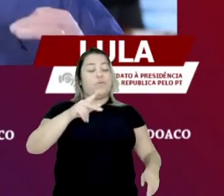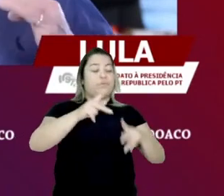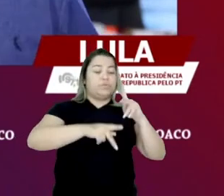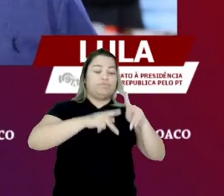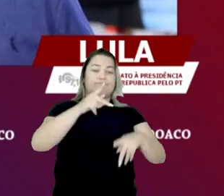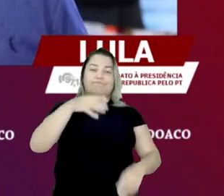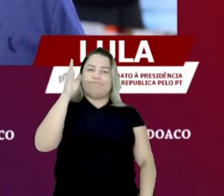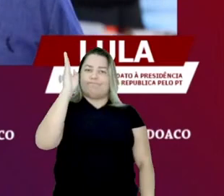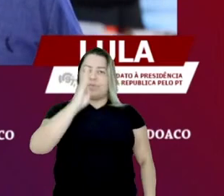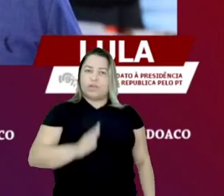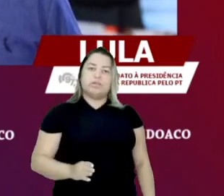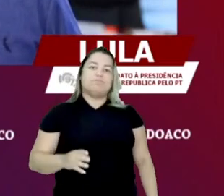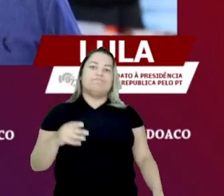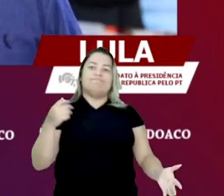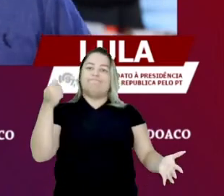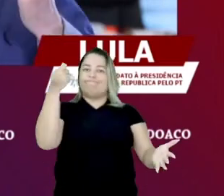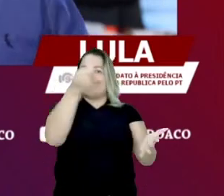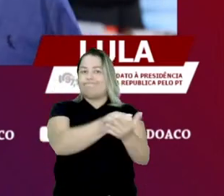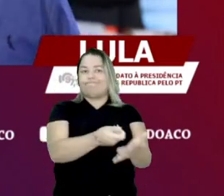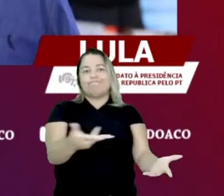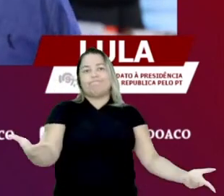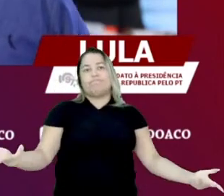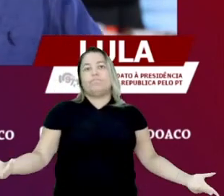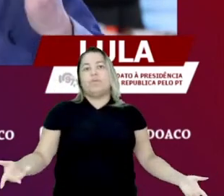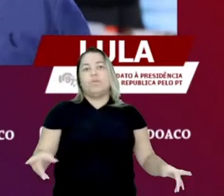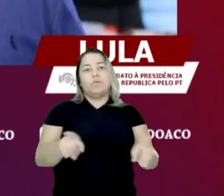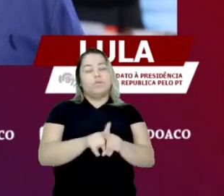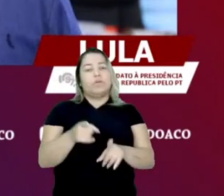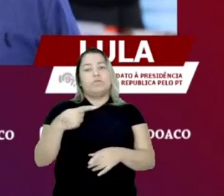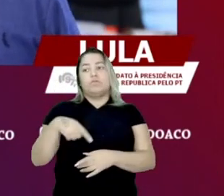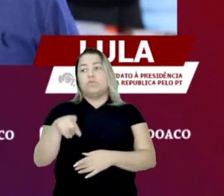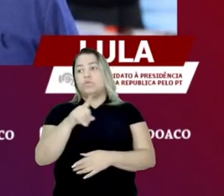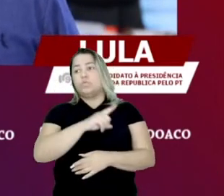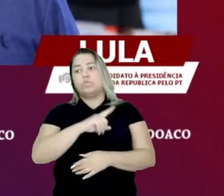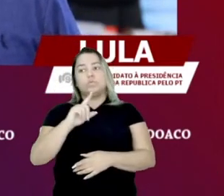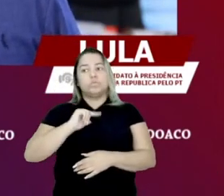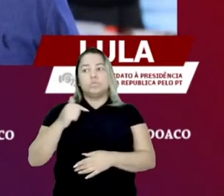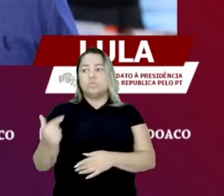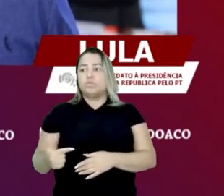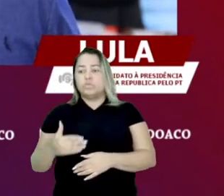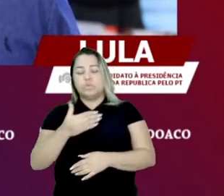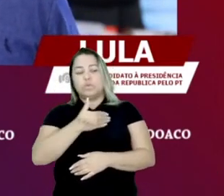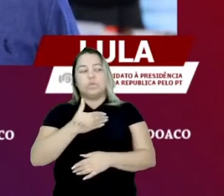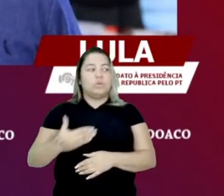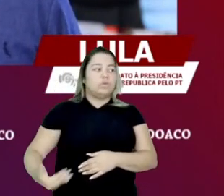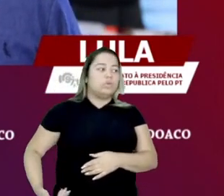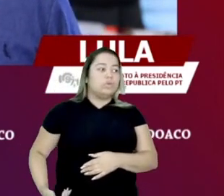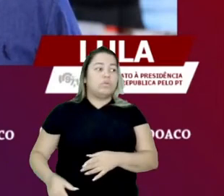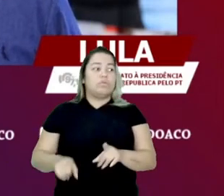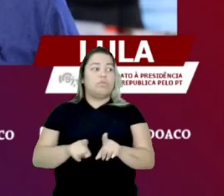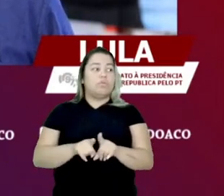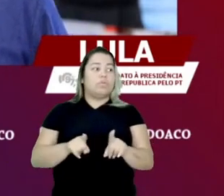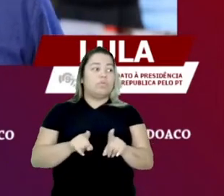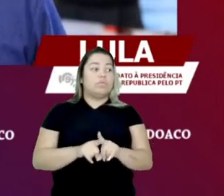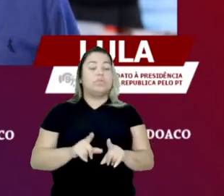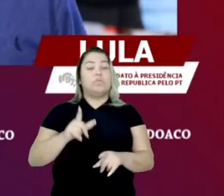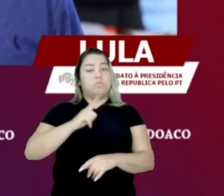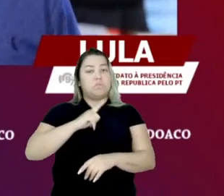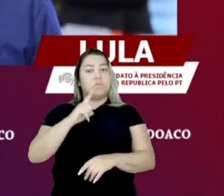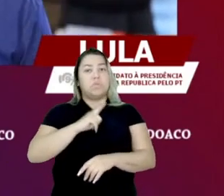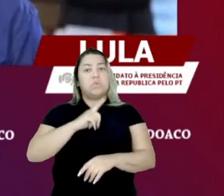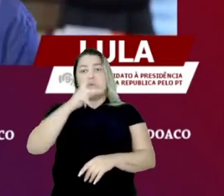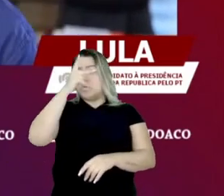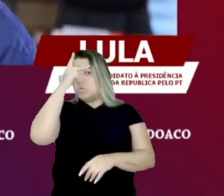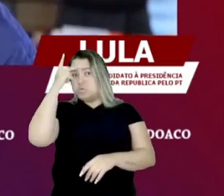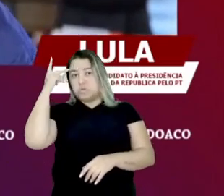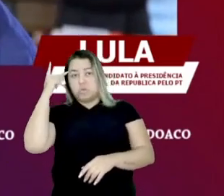muita bobagem o tempo inteiro, que mente fake news todo santo dia, e isso não é possível continuar. Ô Lula, falando